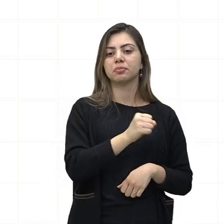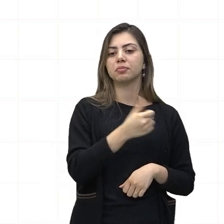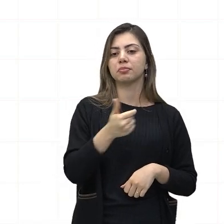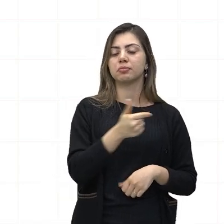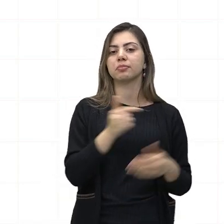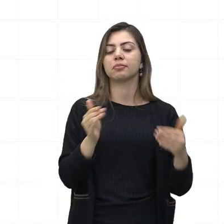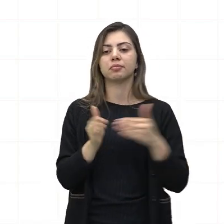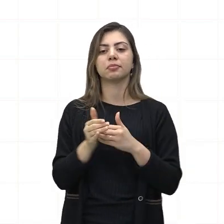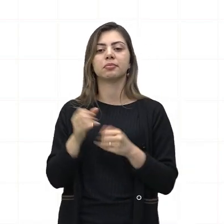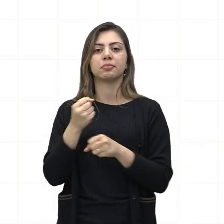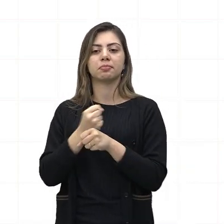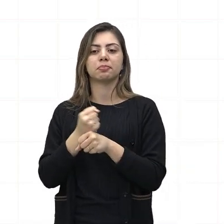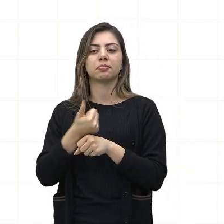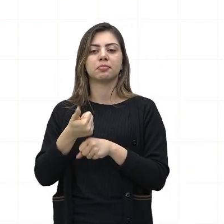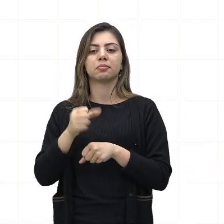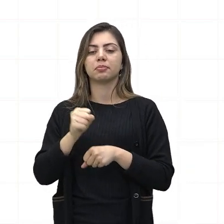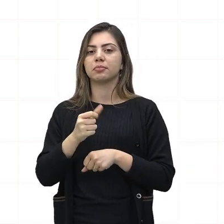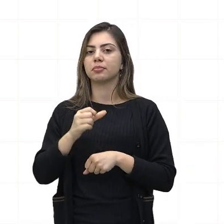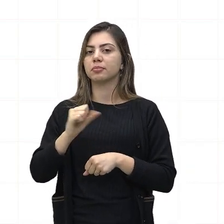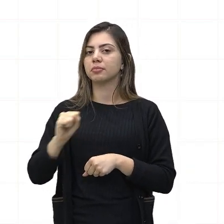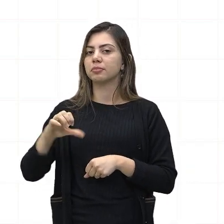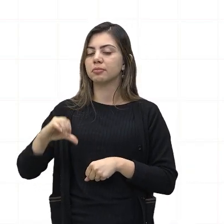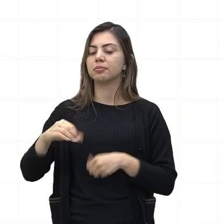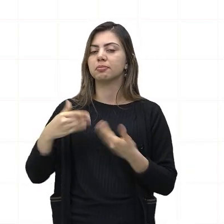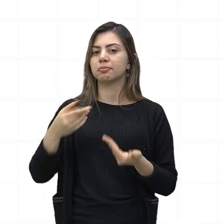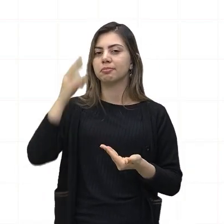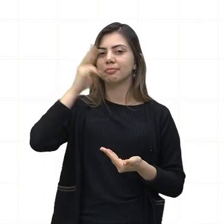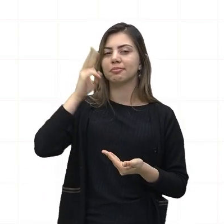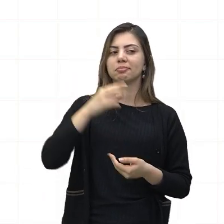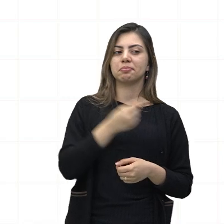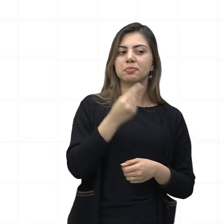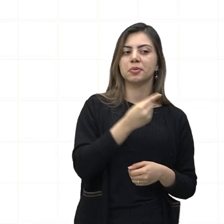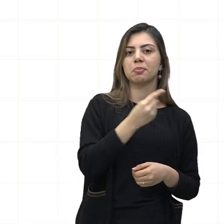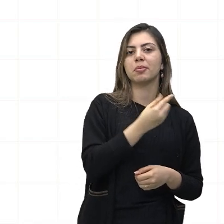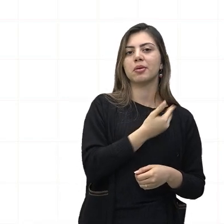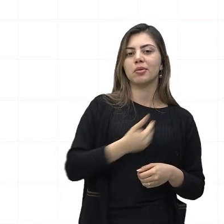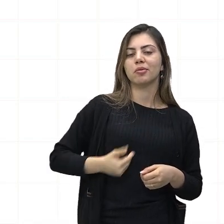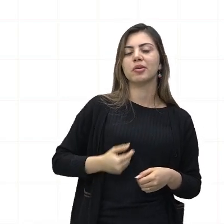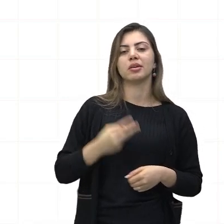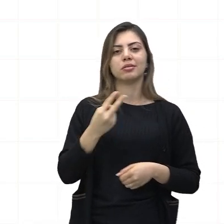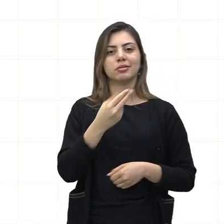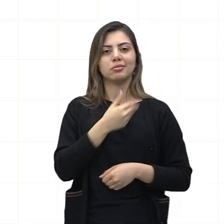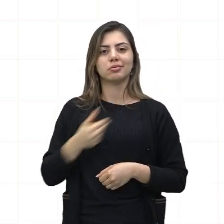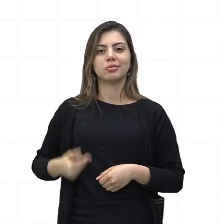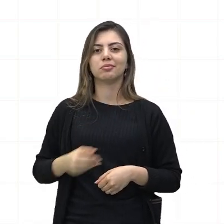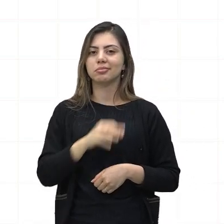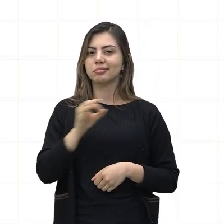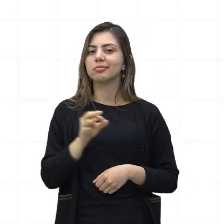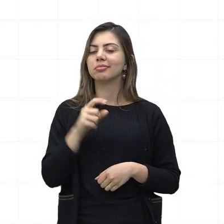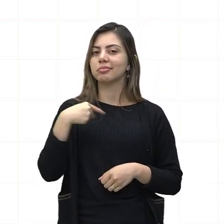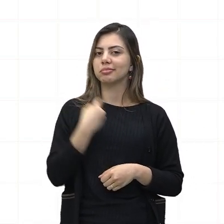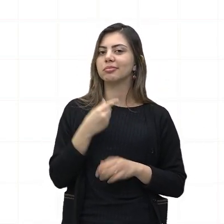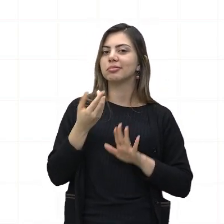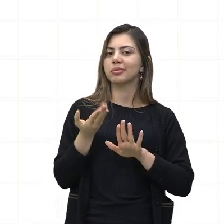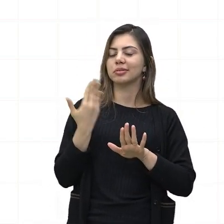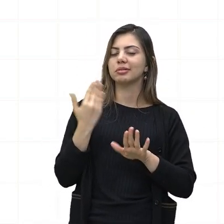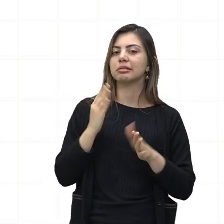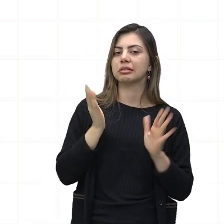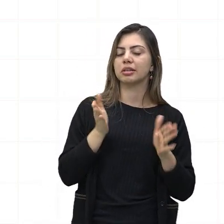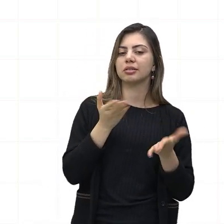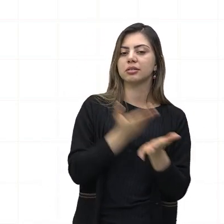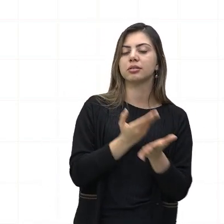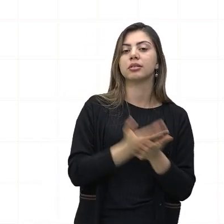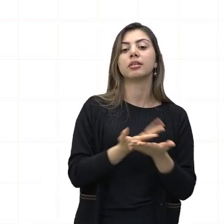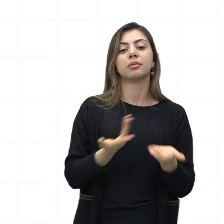1889, lembra do primeiro reinado até o segundo reinado, o período regencial, e 89 é o período que a gente vai ter, então, a